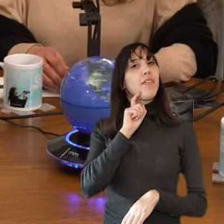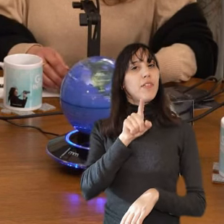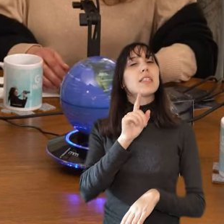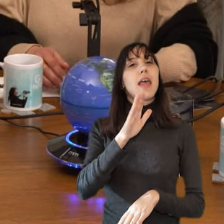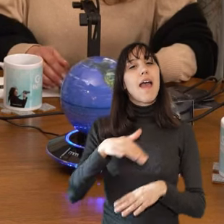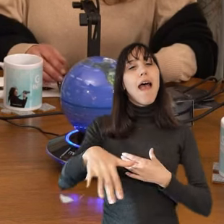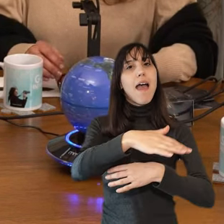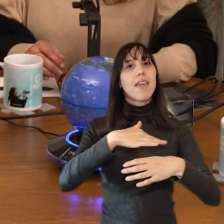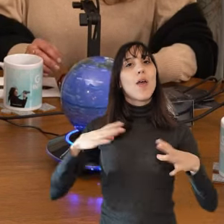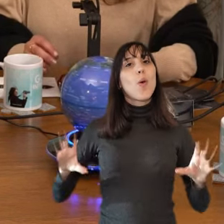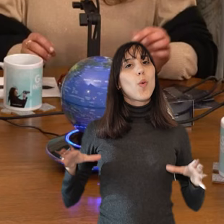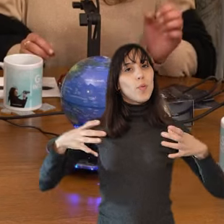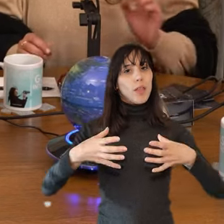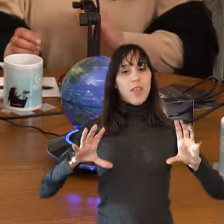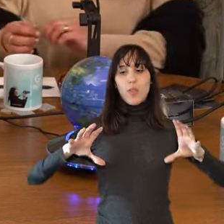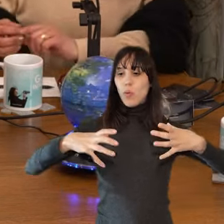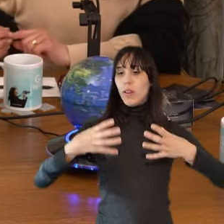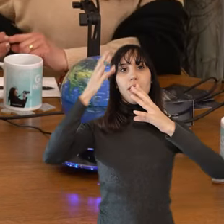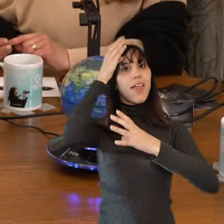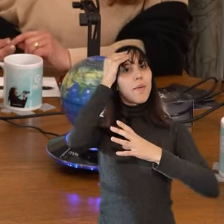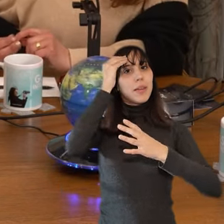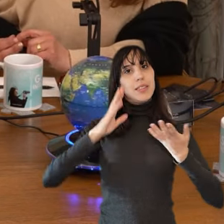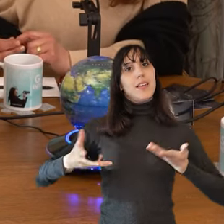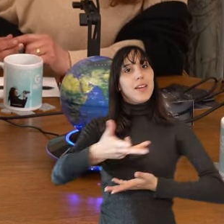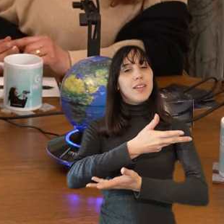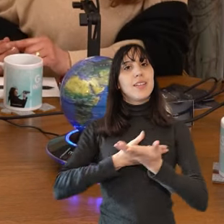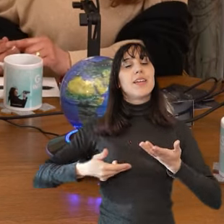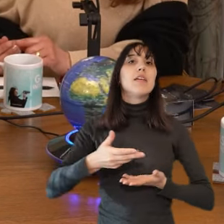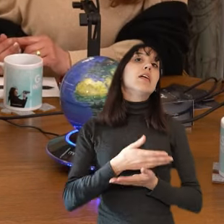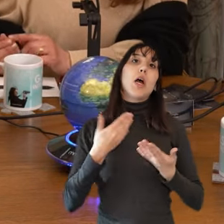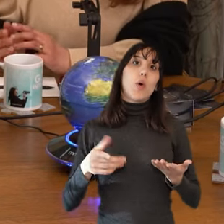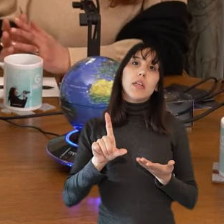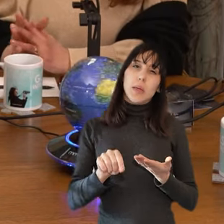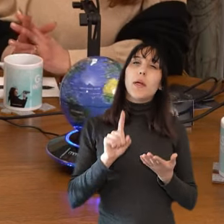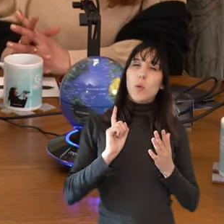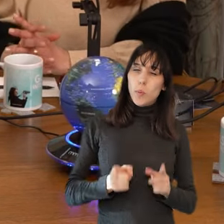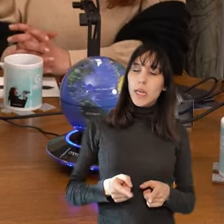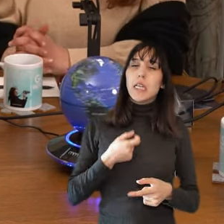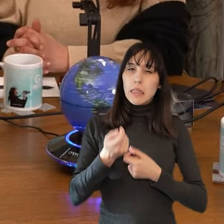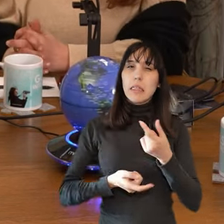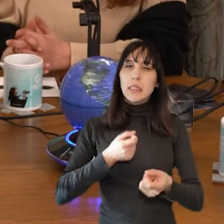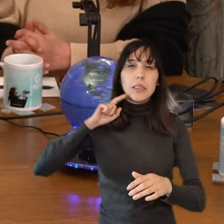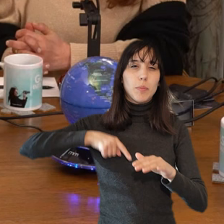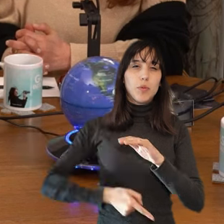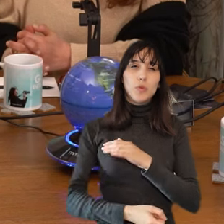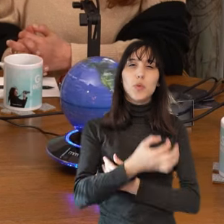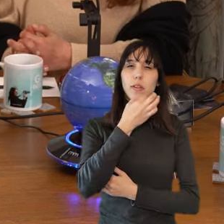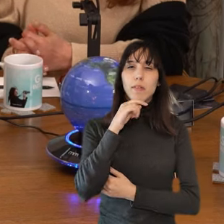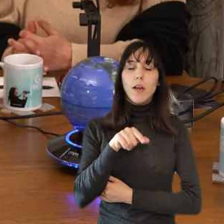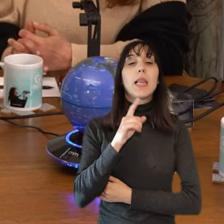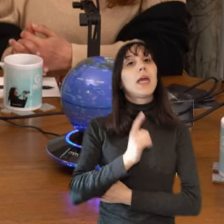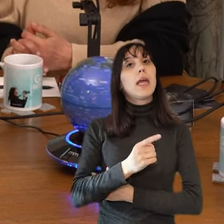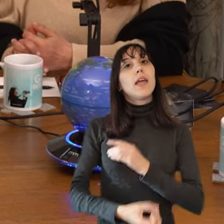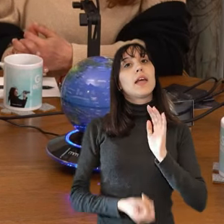aprendizagem como por exemplo a comunidade de aprendizagem que que agora se também eh já começa mais a implementar e e a falar é